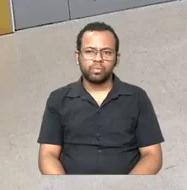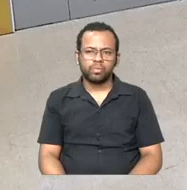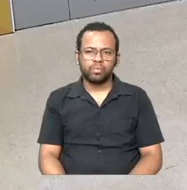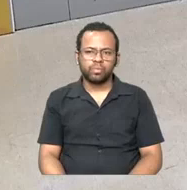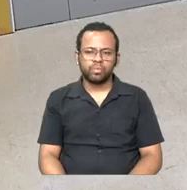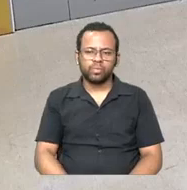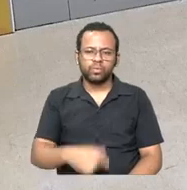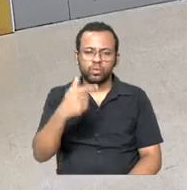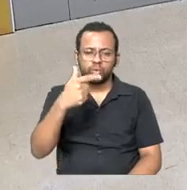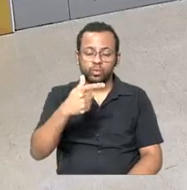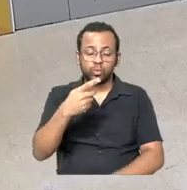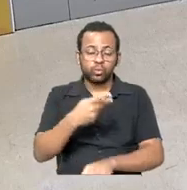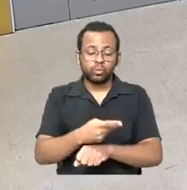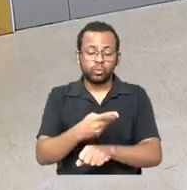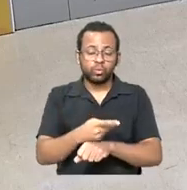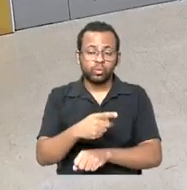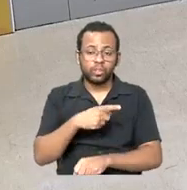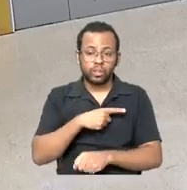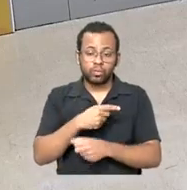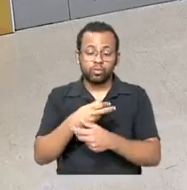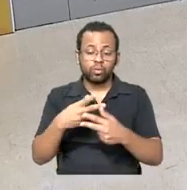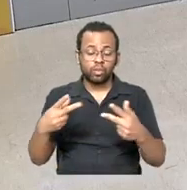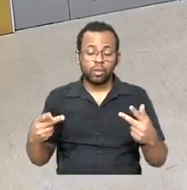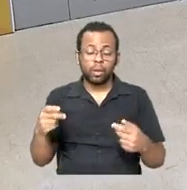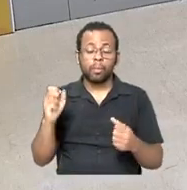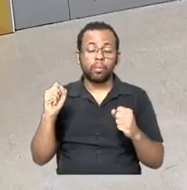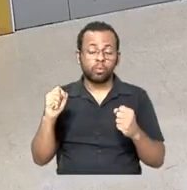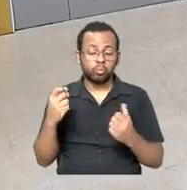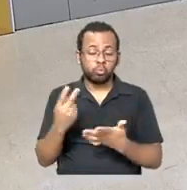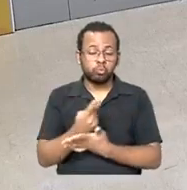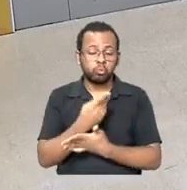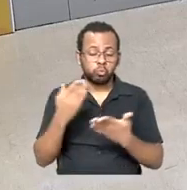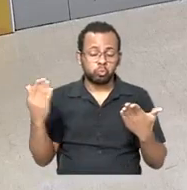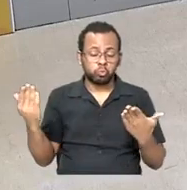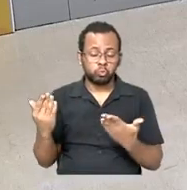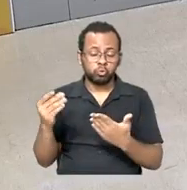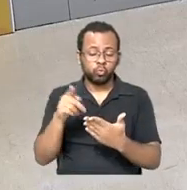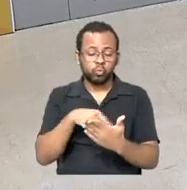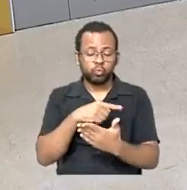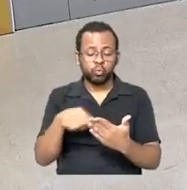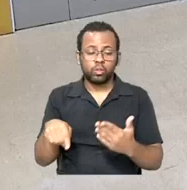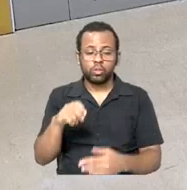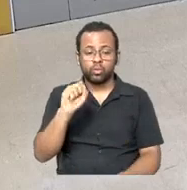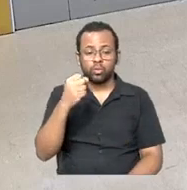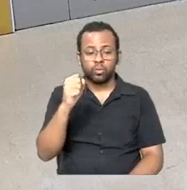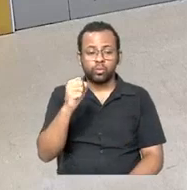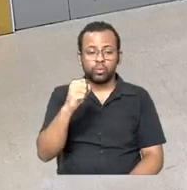segundo prêmio desta manhã tem muita coisa ainda para acontecer hoje marque número oito